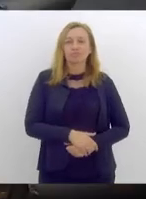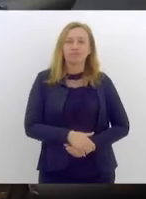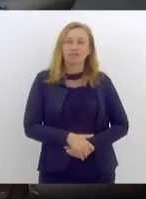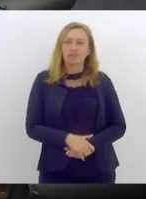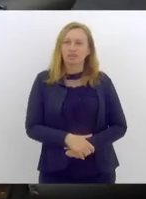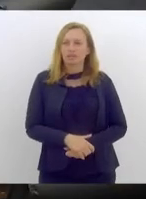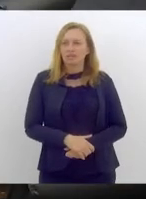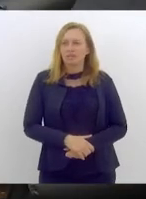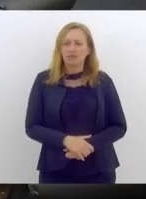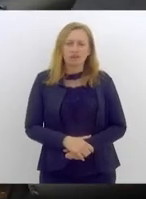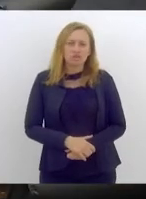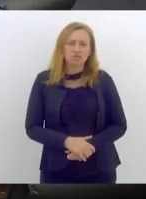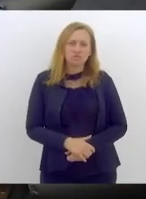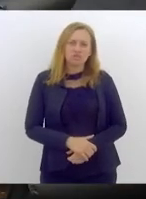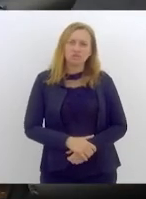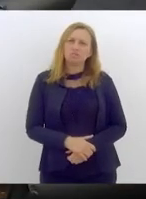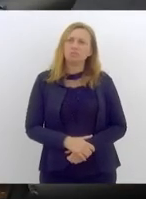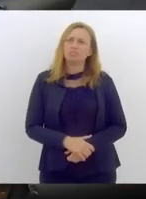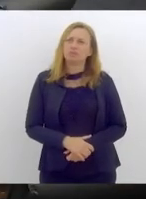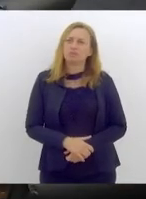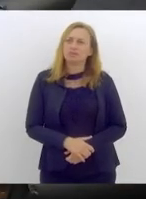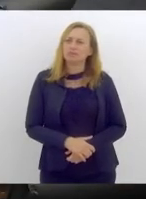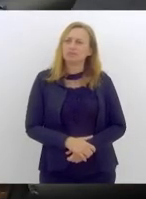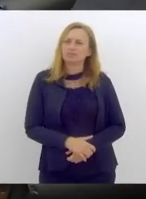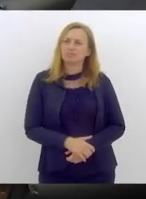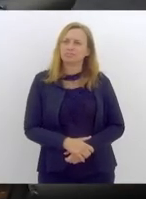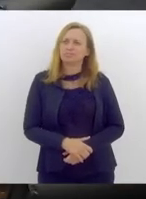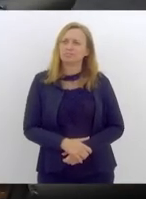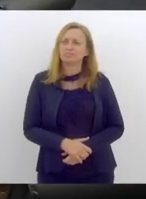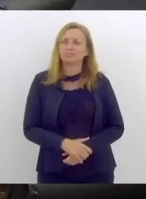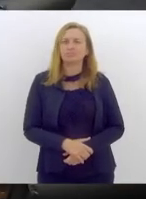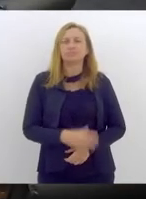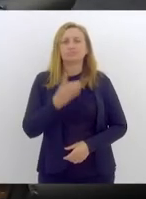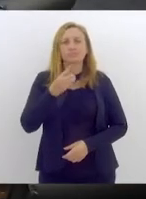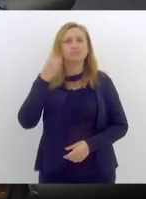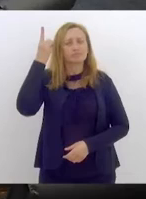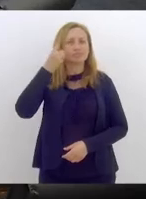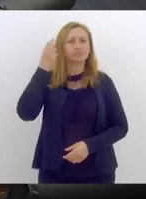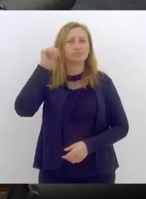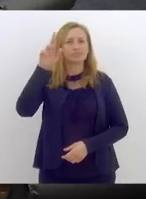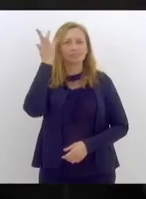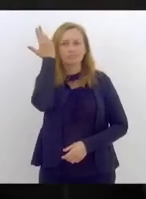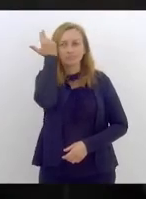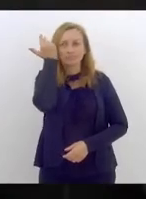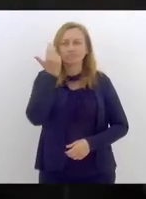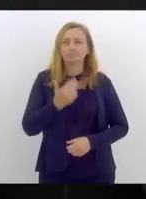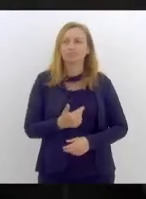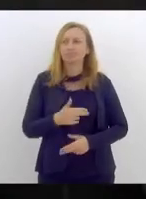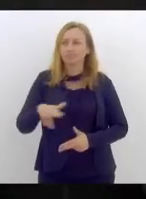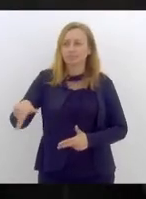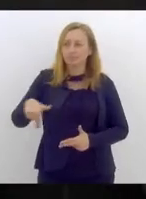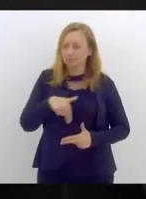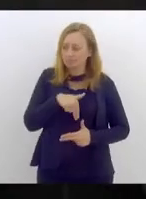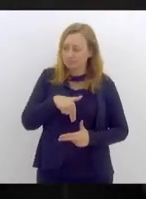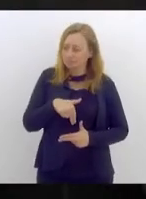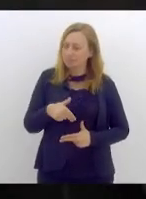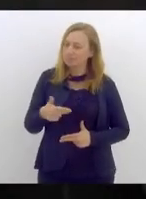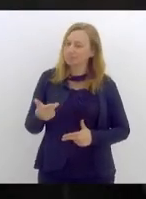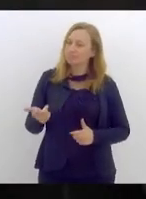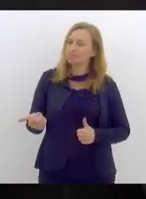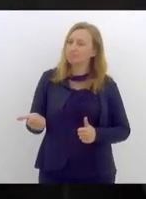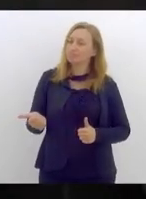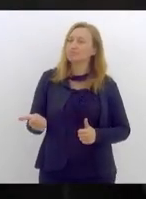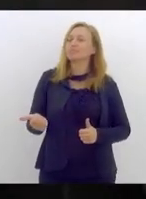que fará sua intervenção Deputado ele é uma Coelho que assumiu a presidência assumiu a presidência